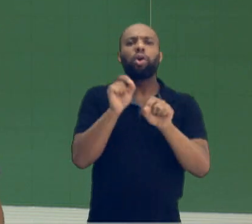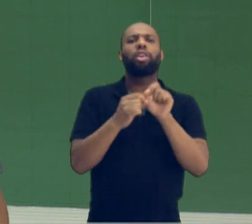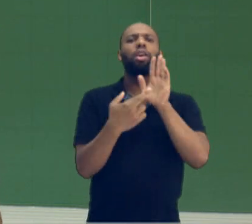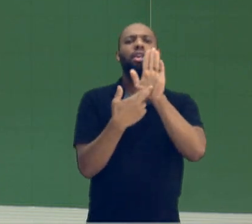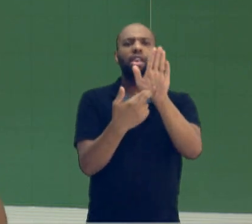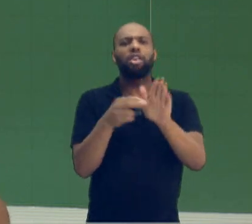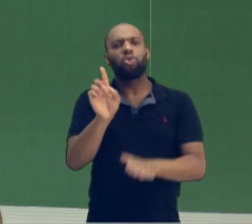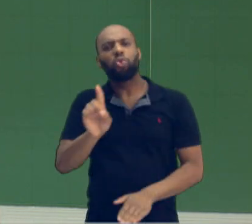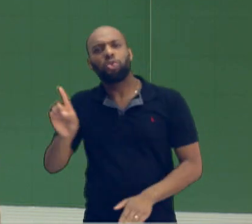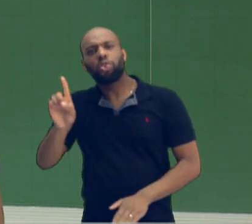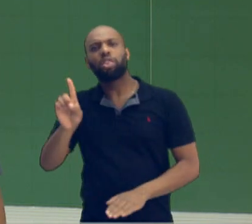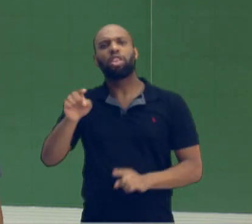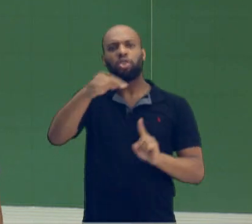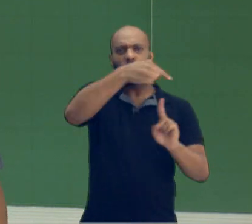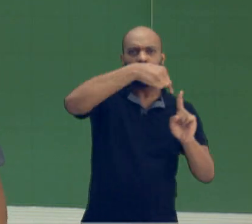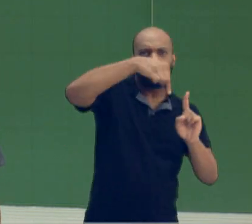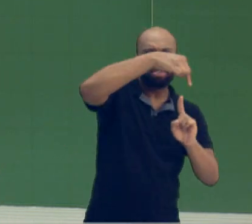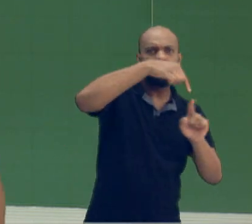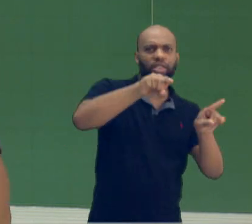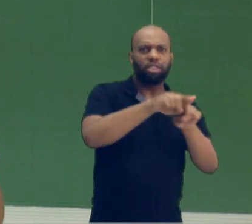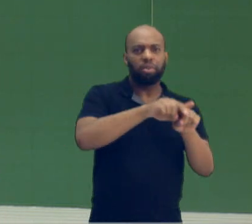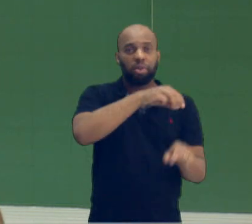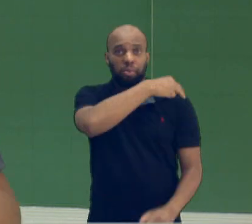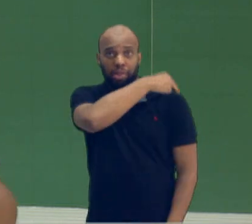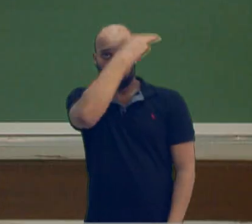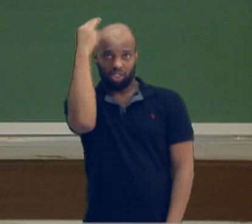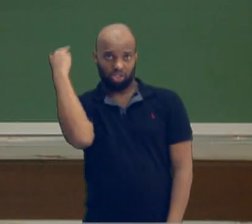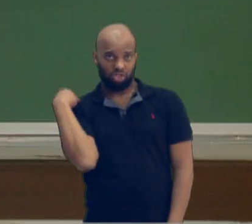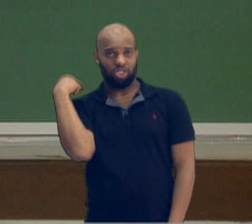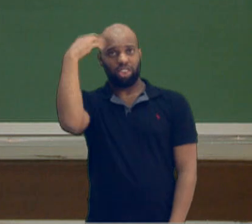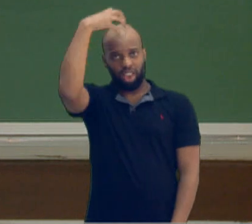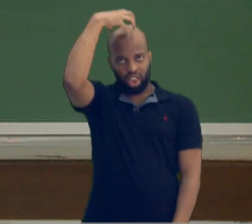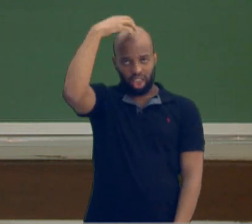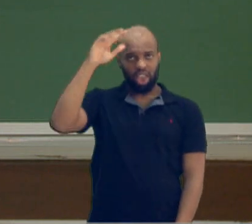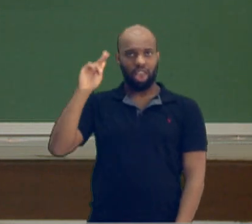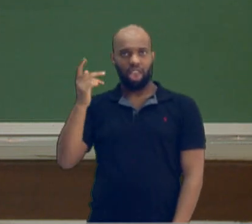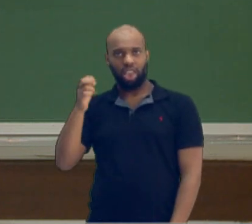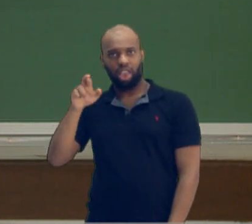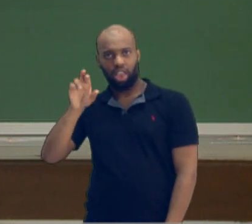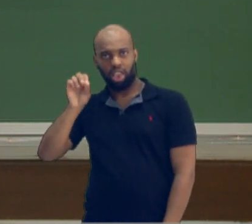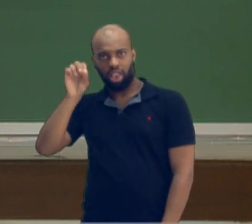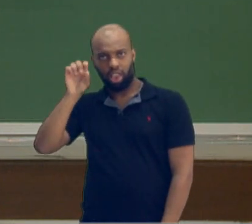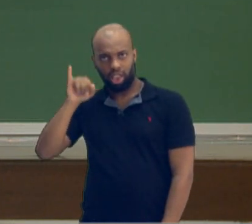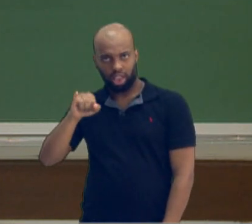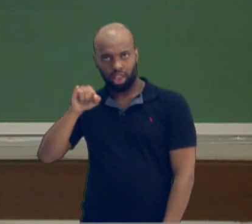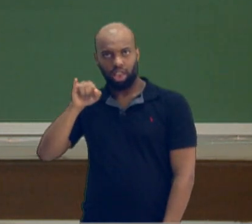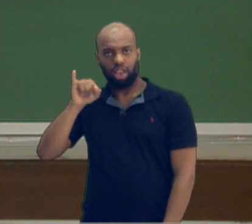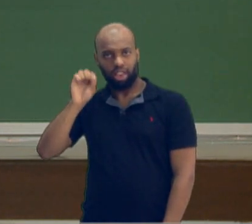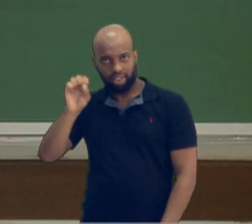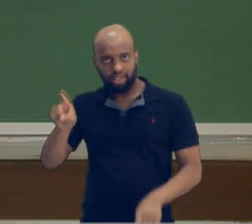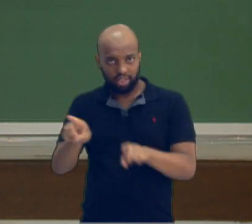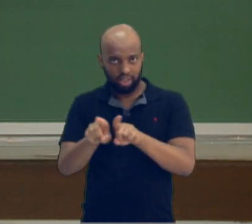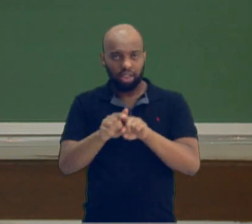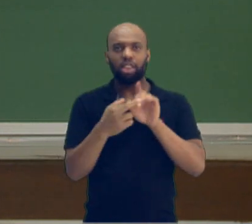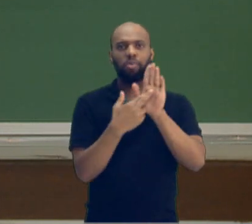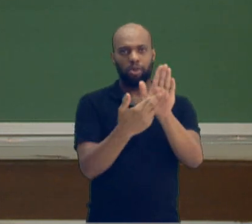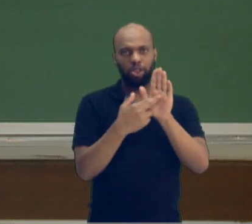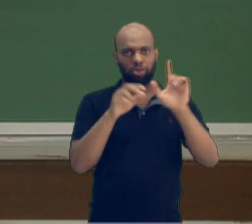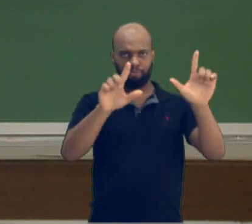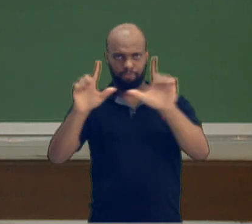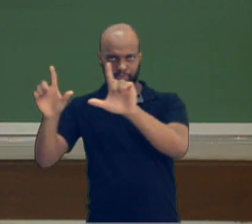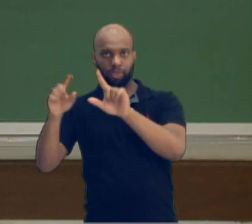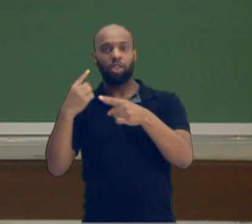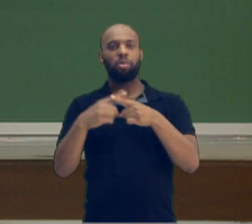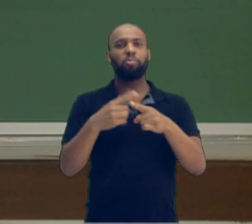né, a vida dos santos, da Virgem Maria, os reis, os heróis sendo representados. E era também muito importante porque nessa época nem